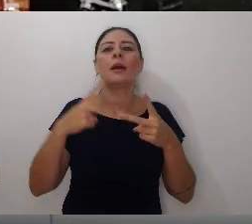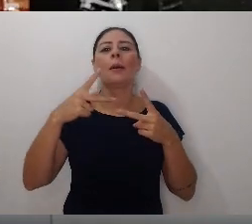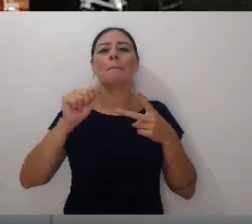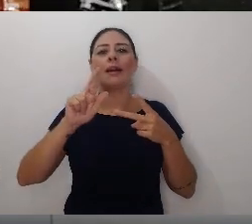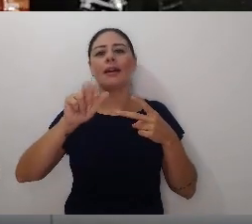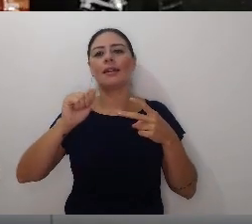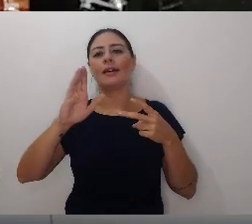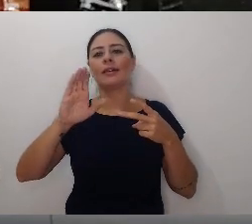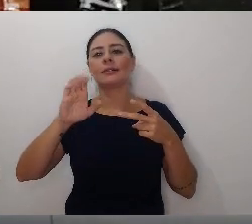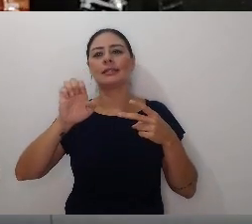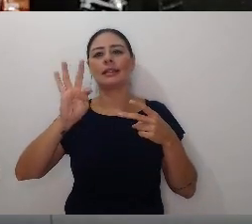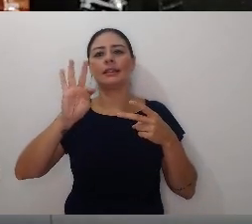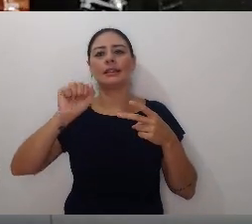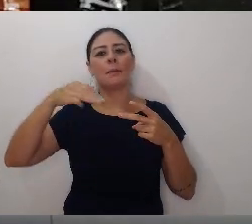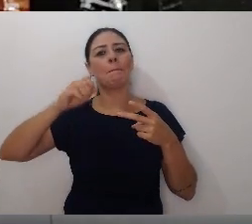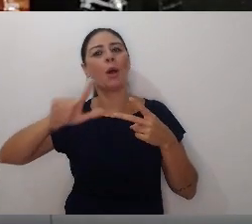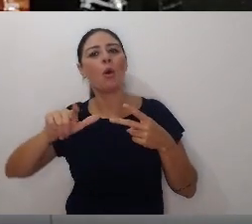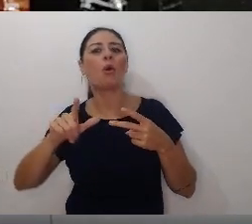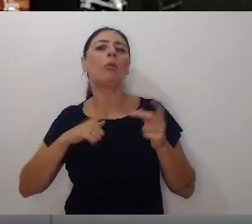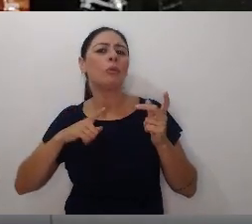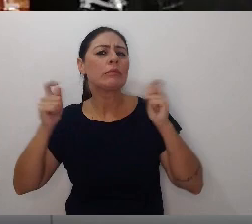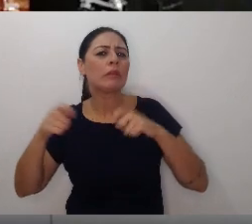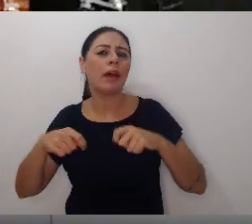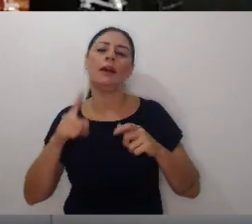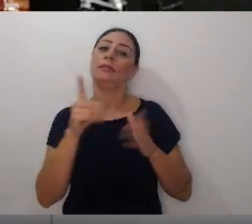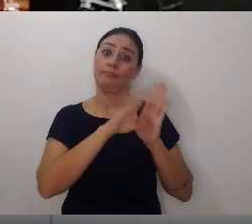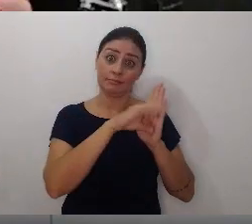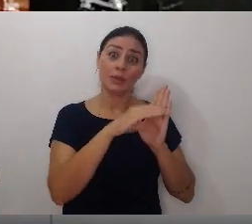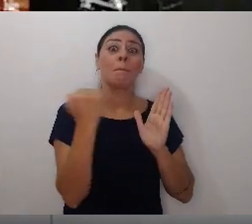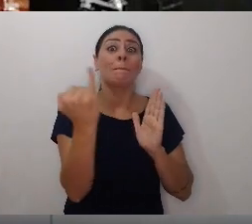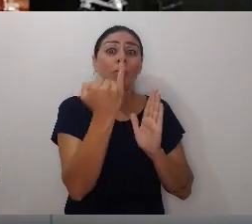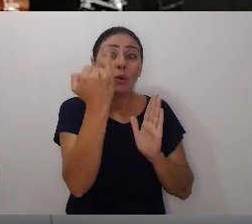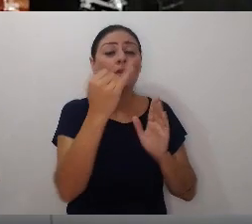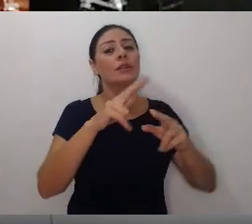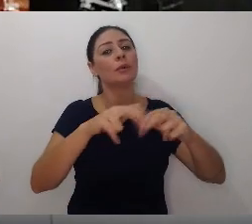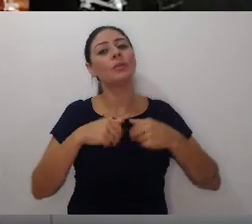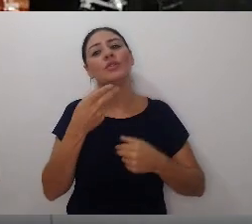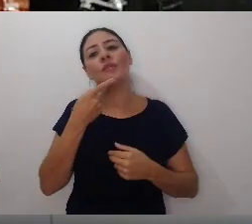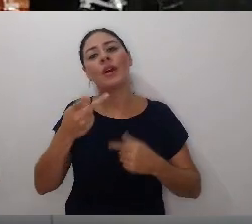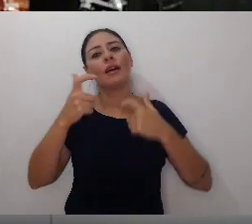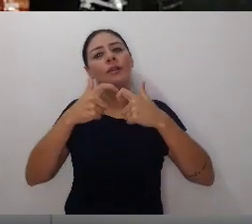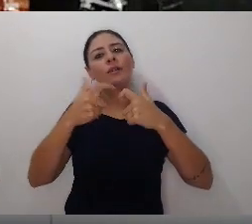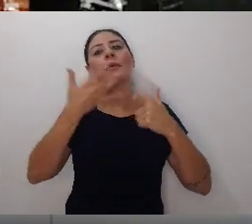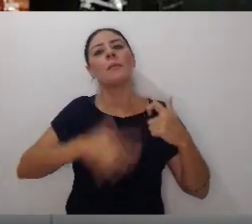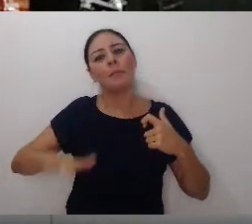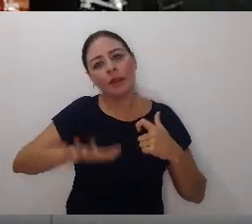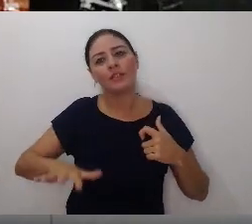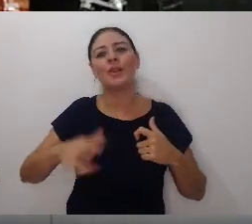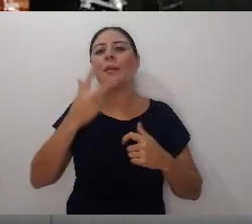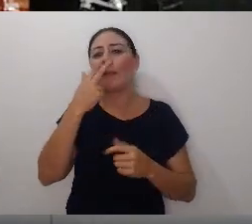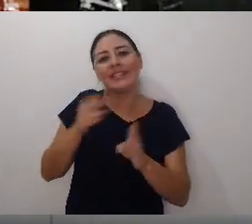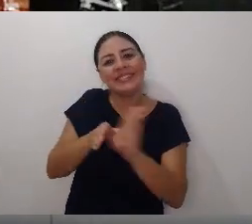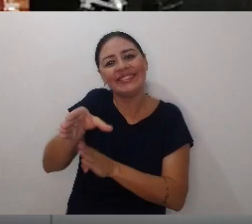o médico vai dizer, uma inalação com tantas gotinhas você pode fazer, um paracetamol de tanto você pode fazer. Então,